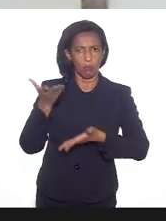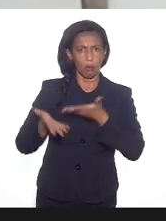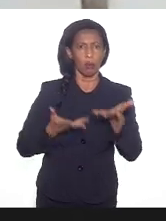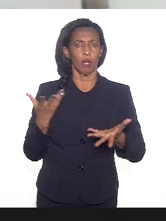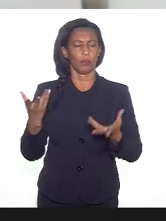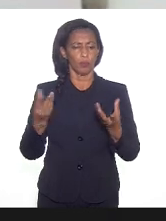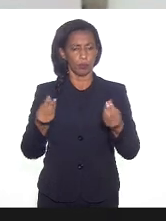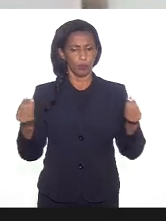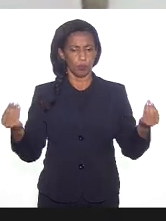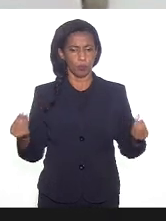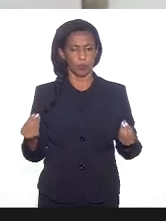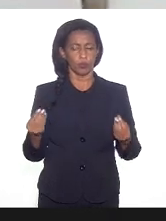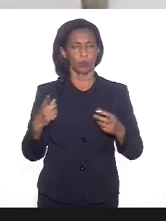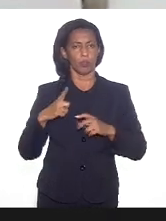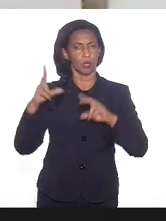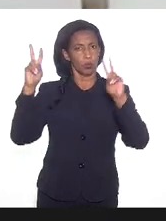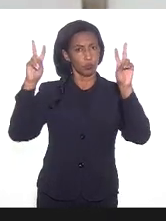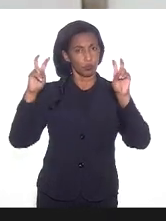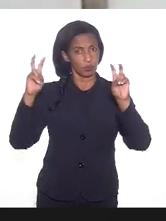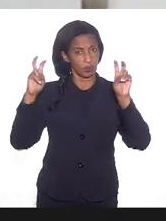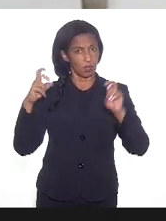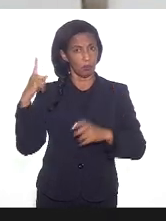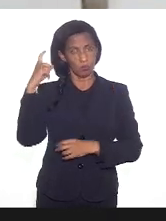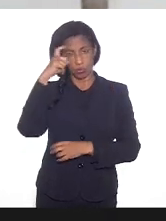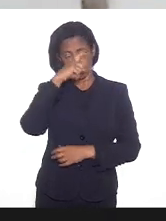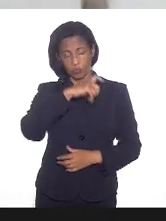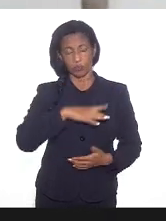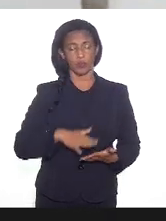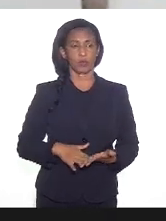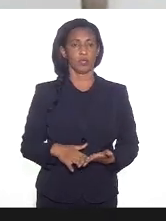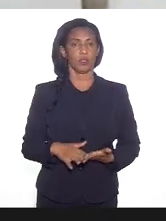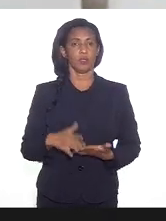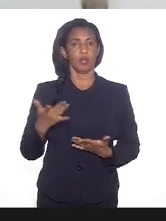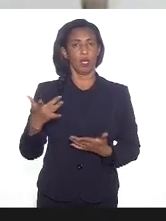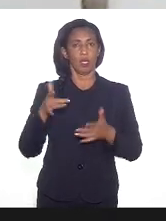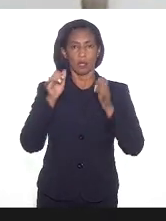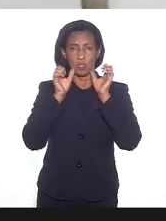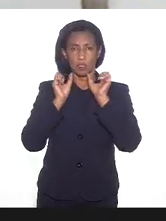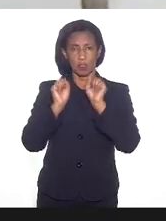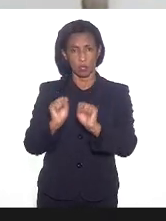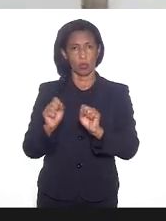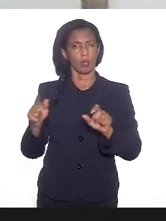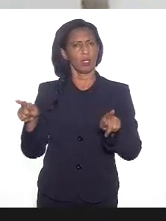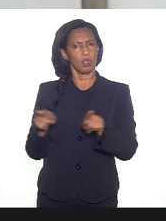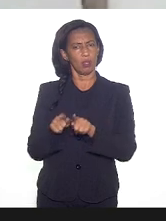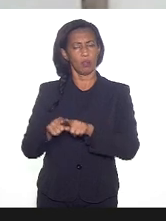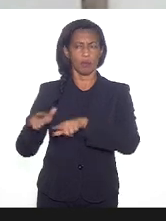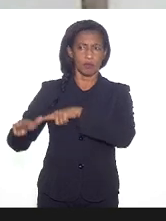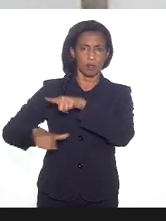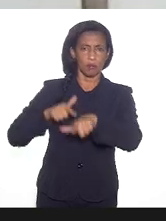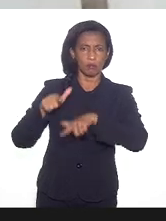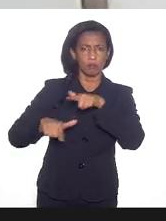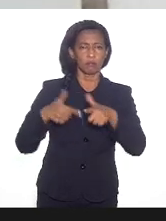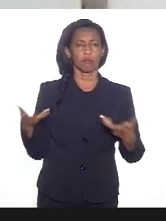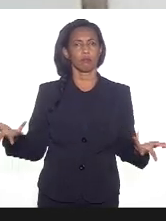para dominar um tema extremamente complexo e difícil. As assessorias prestaram um trabalho excelente. E nós estamos